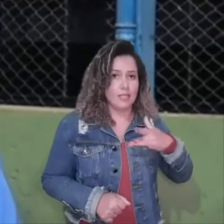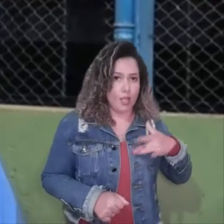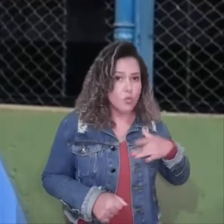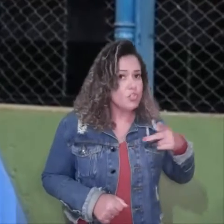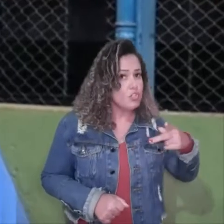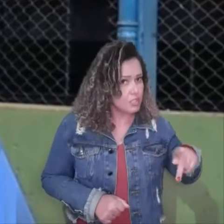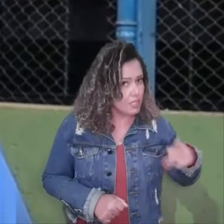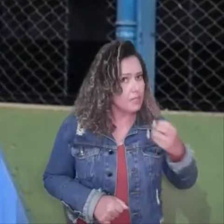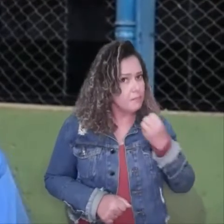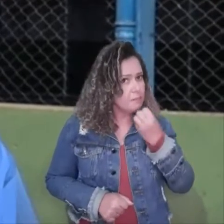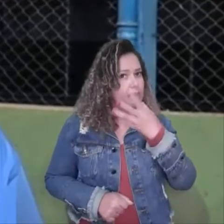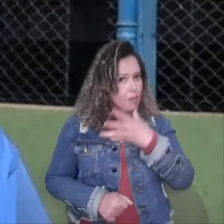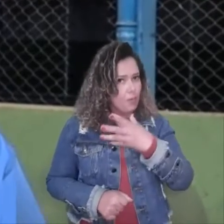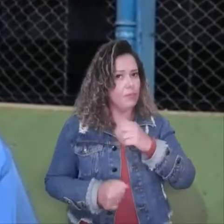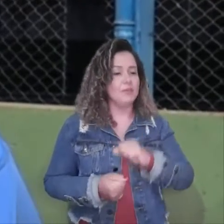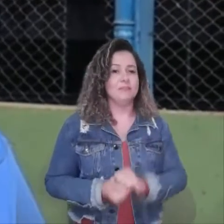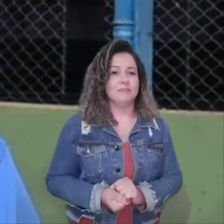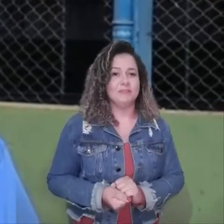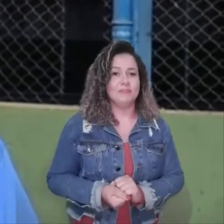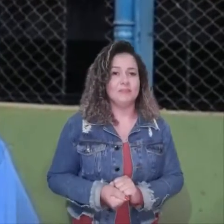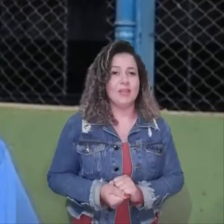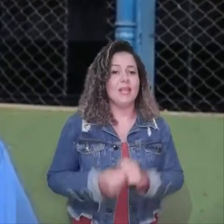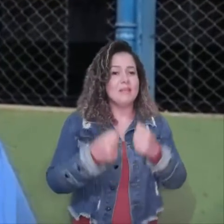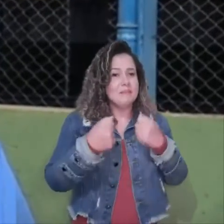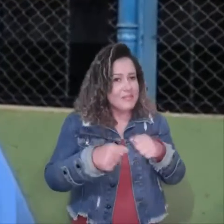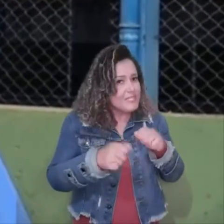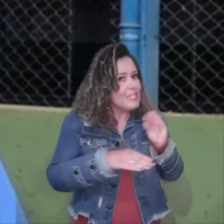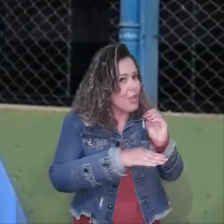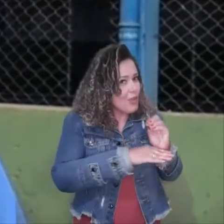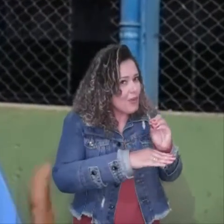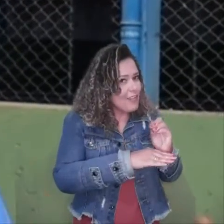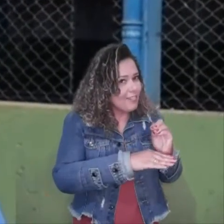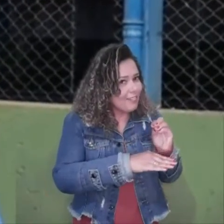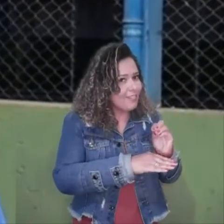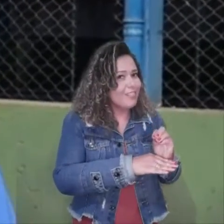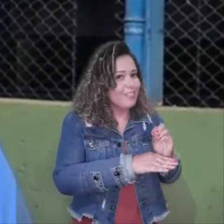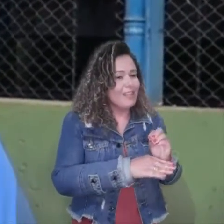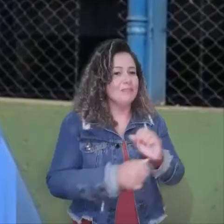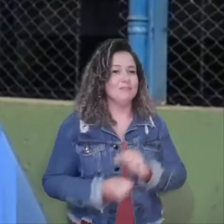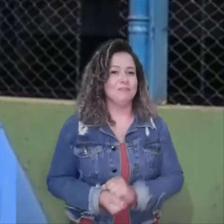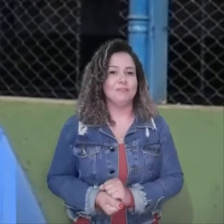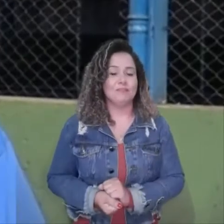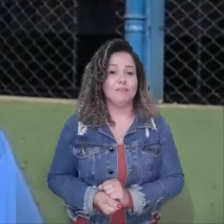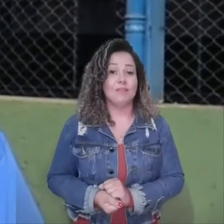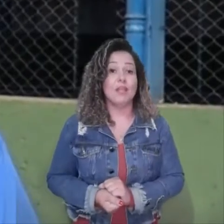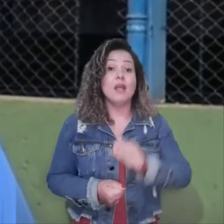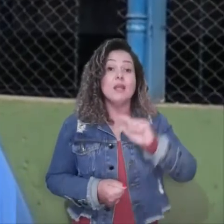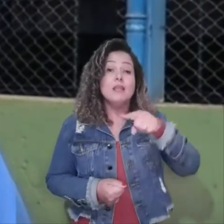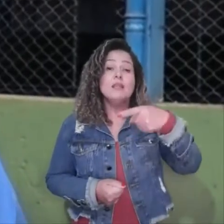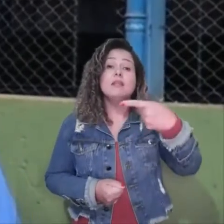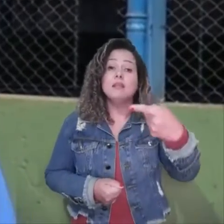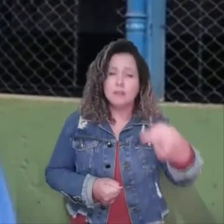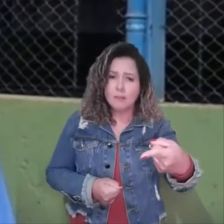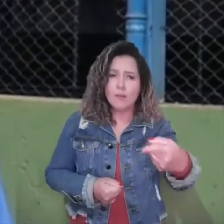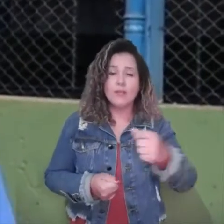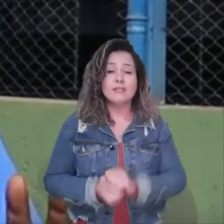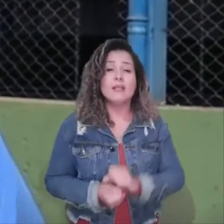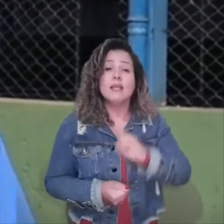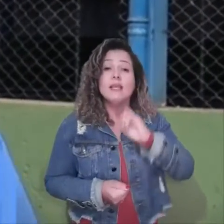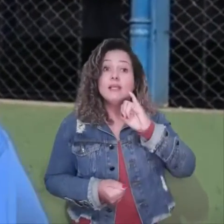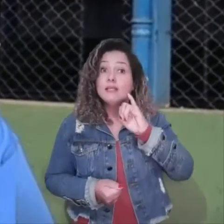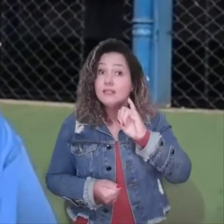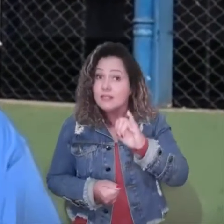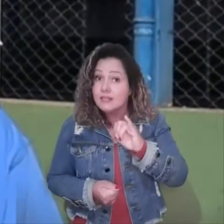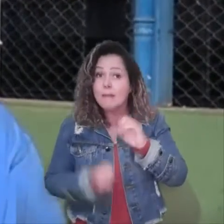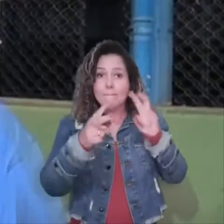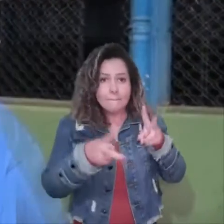geralmente que leve no colo, porque ainda está um pouco debilitado por conta da cirurgia, né? Principalmente as fêmeas, mas tem macho que já sai